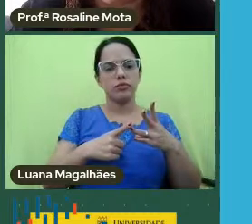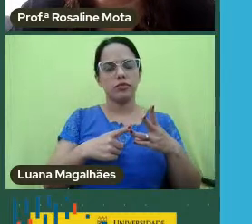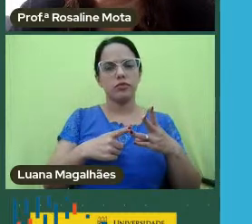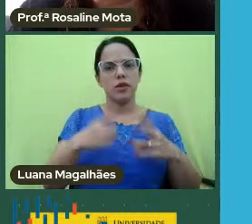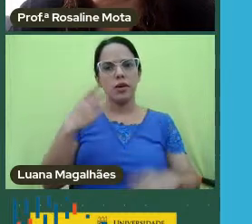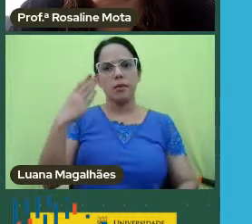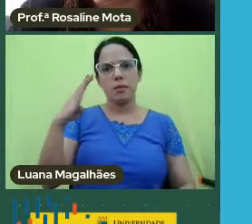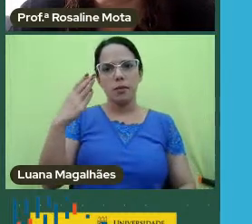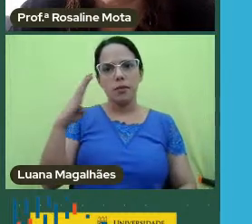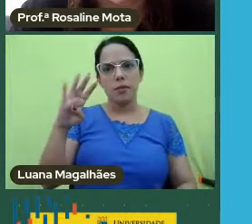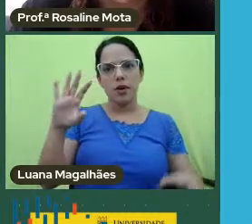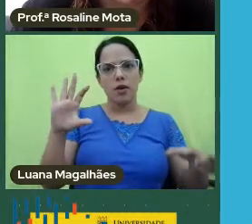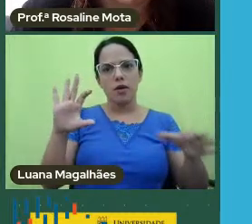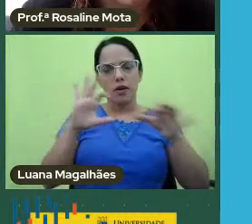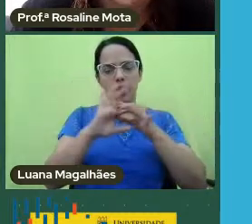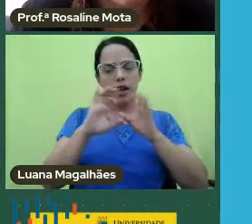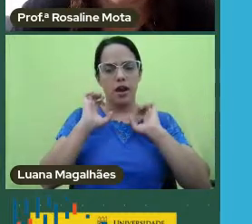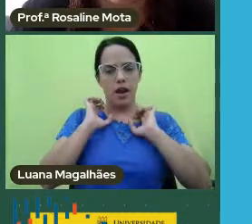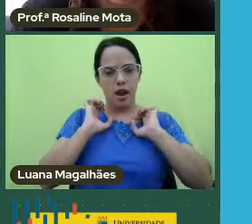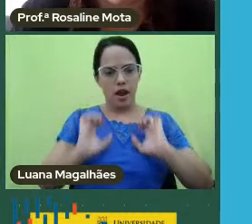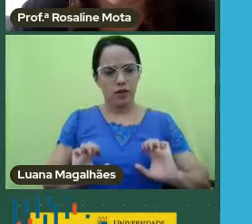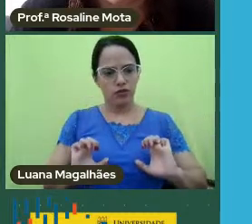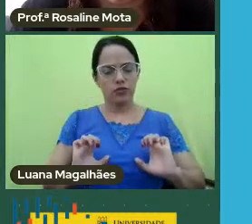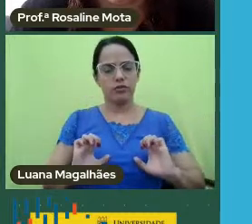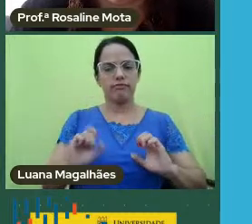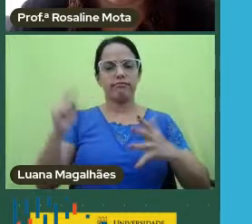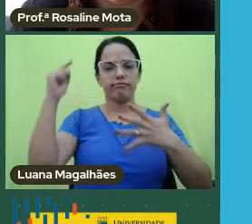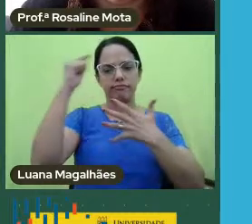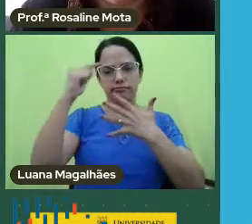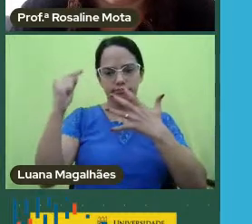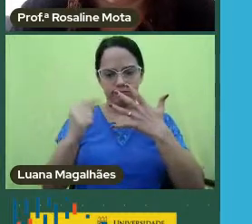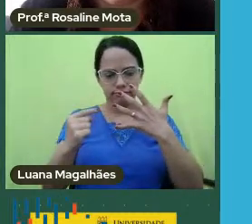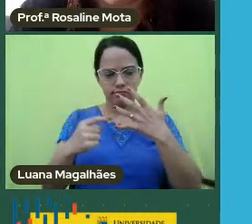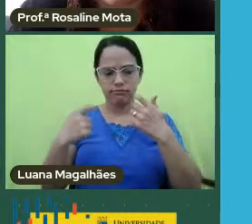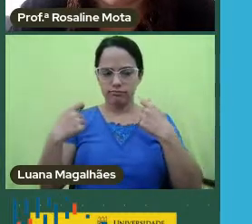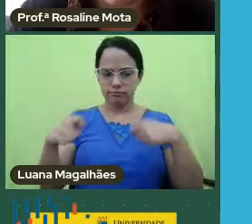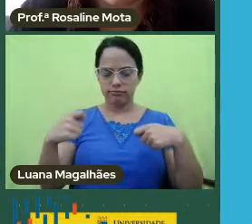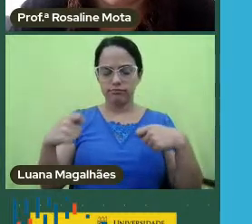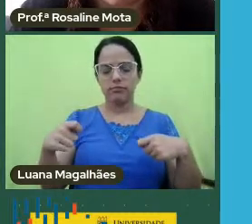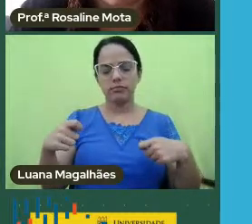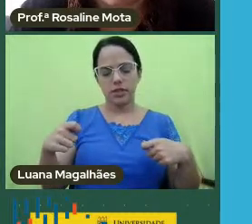bioética, seja a deontológica, enfim, todas as áreas